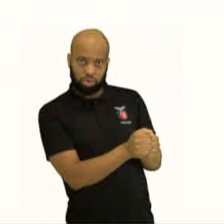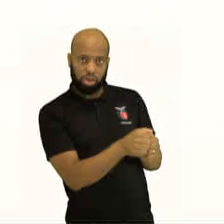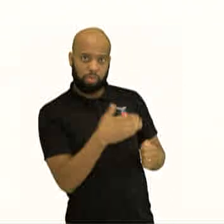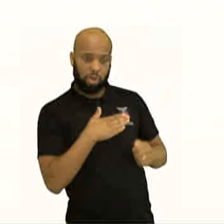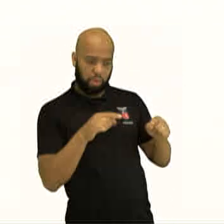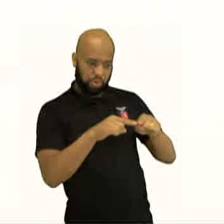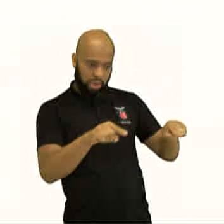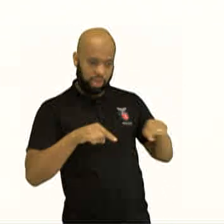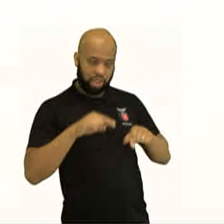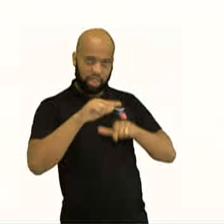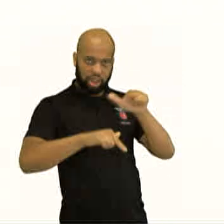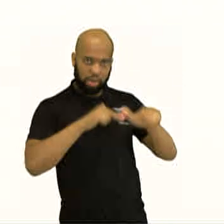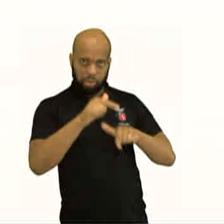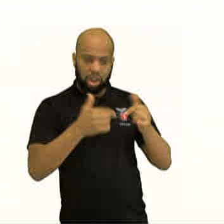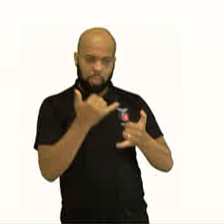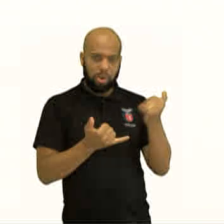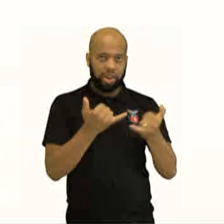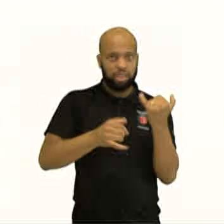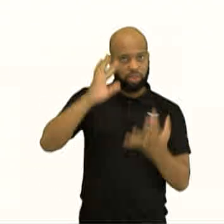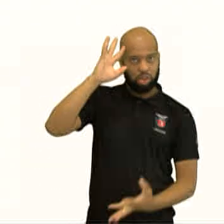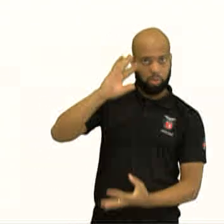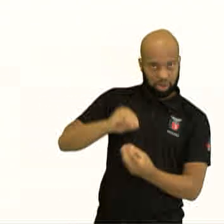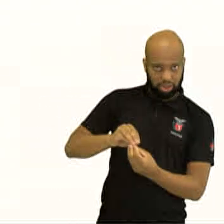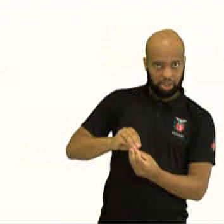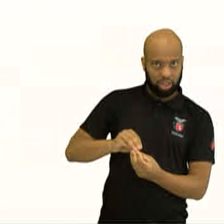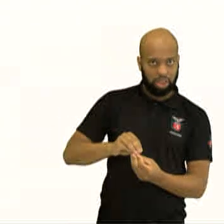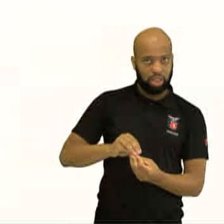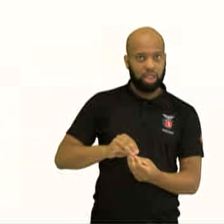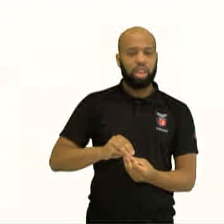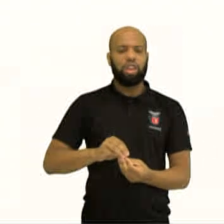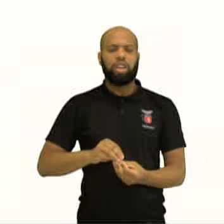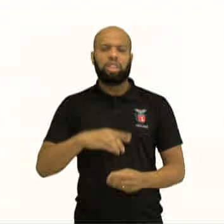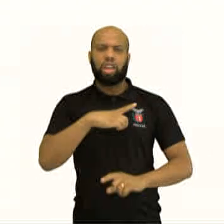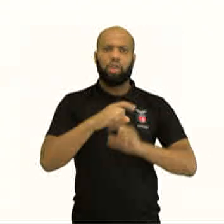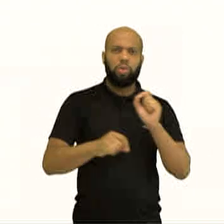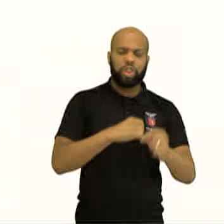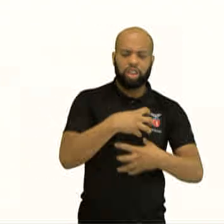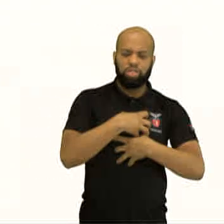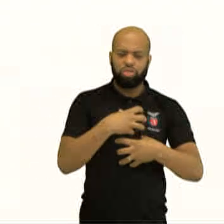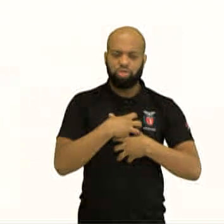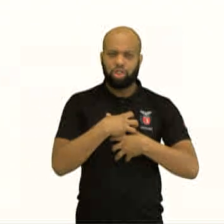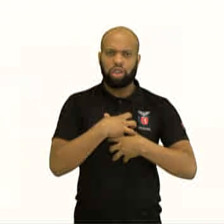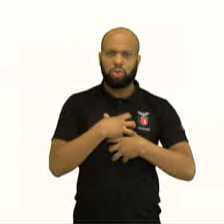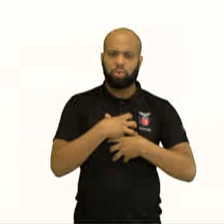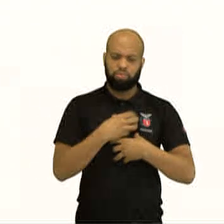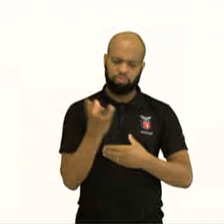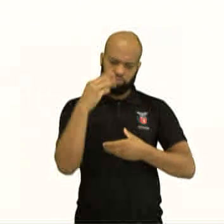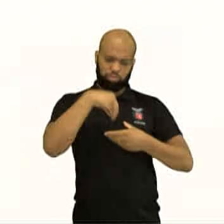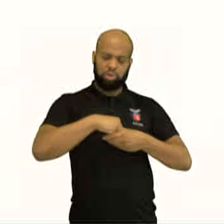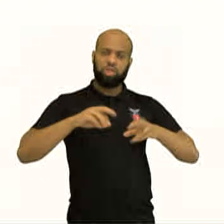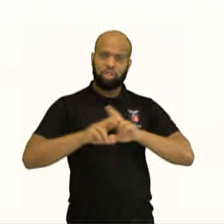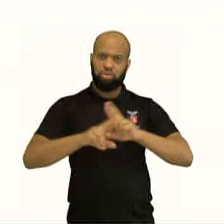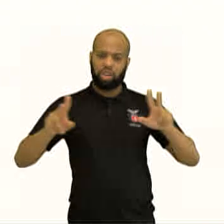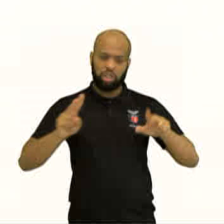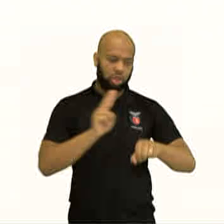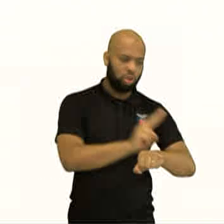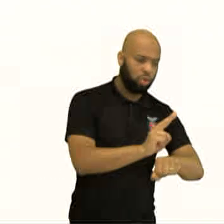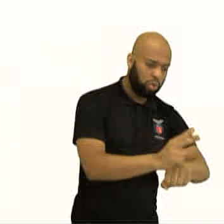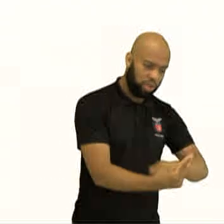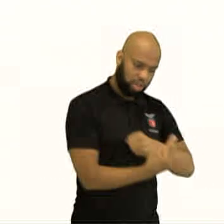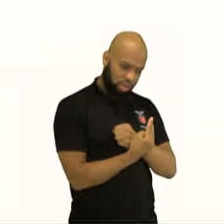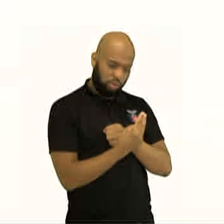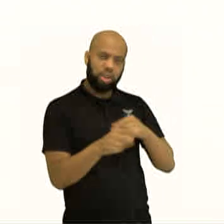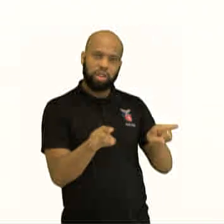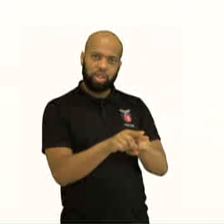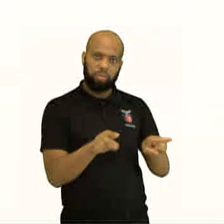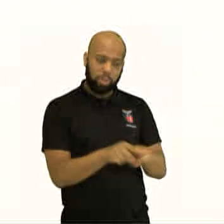seu próprio entendimento. Ocupadas em nossas respectivas naturezas, tomávamos conta uma da outra,